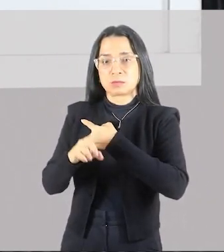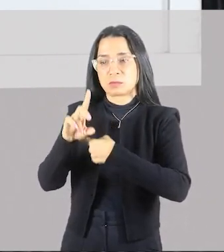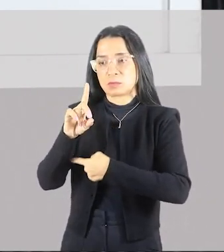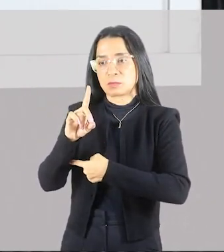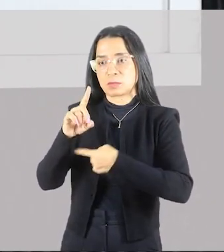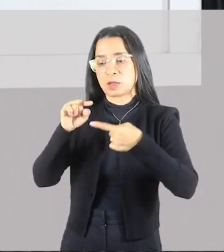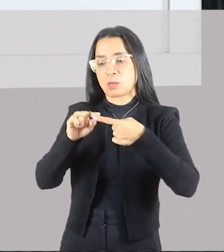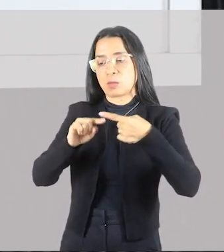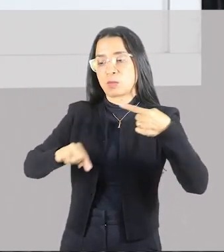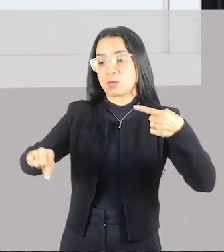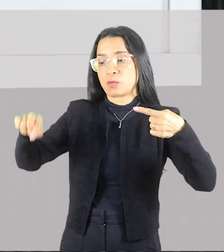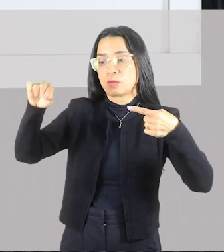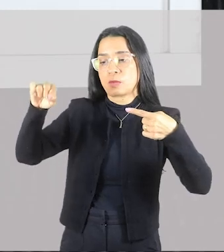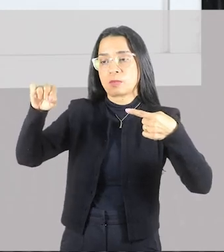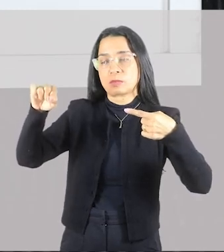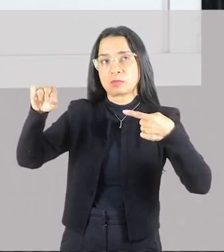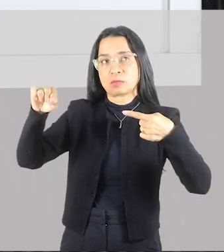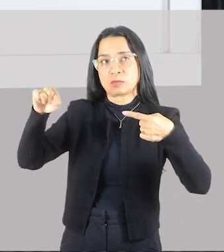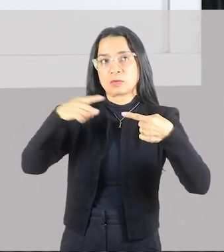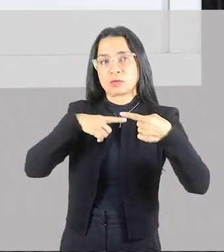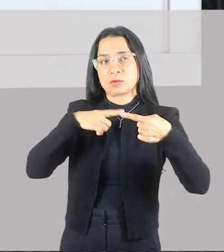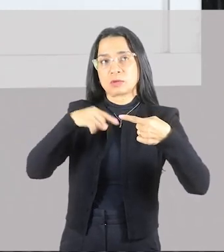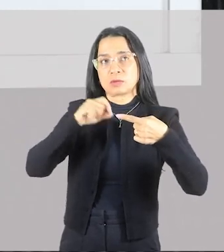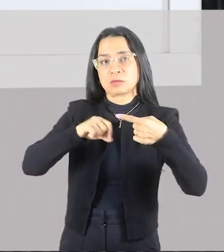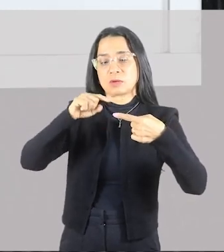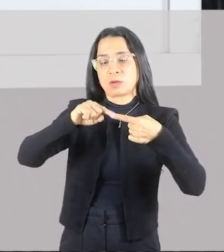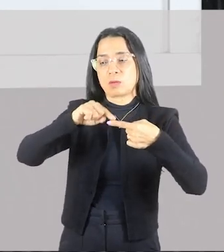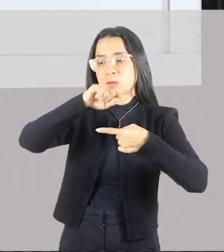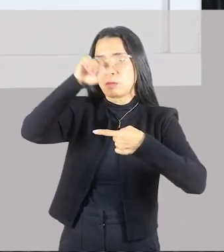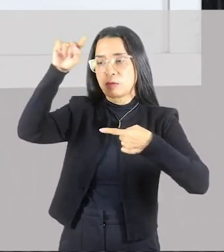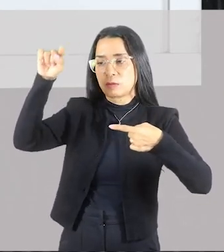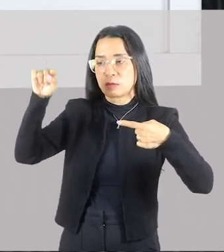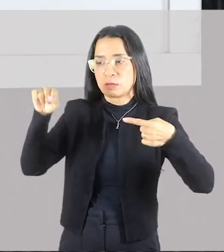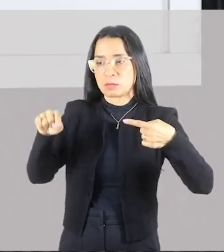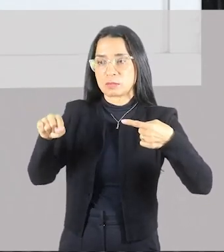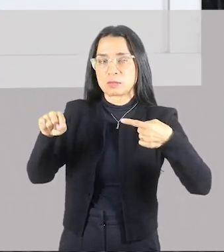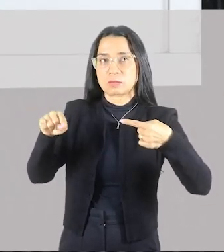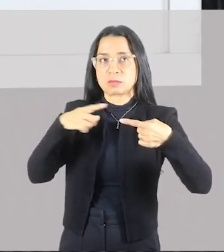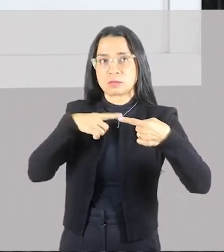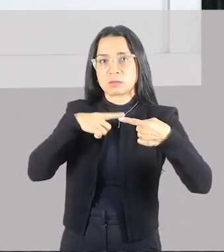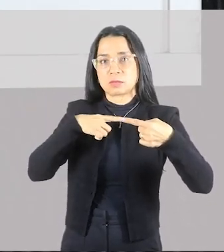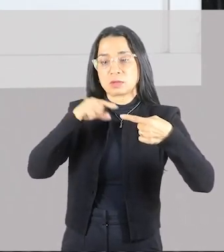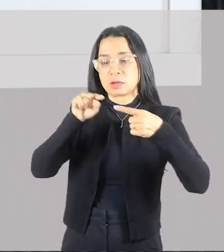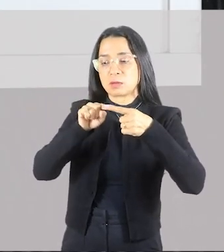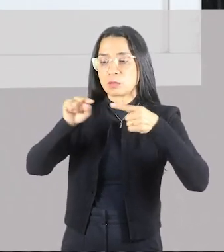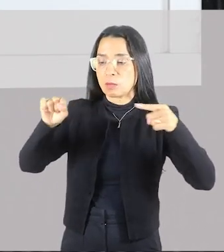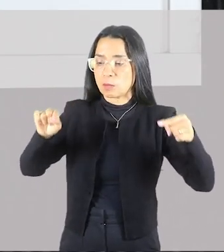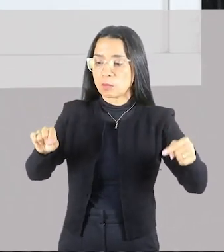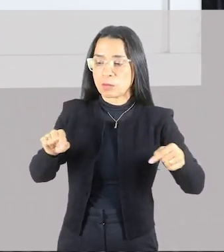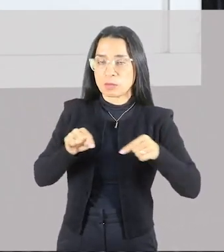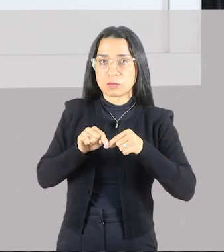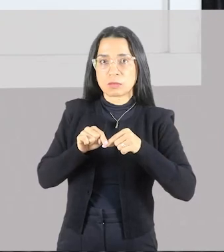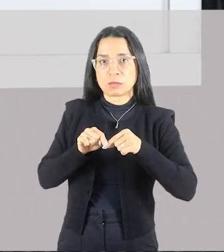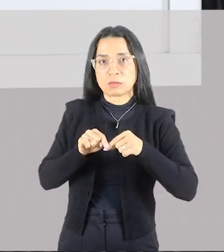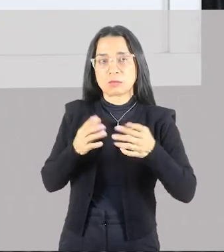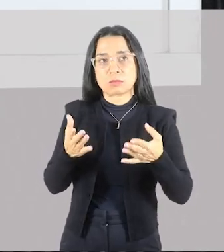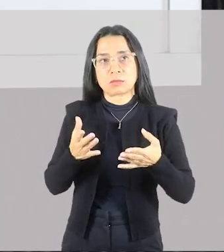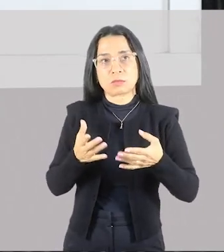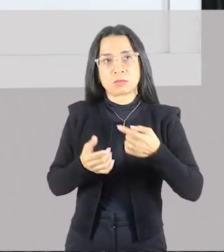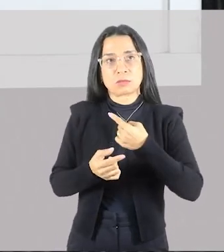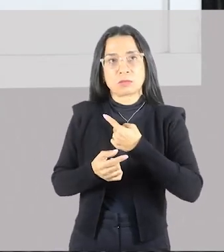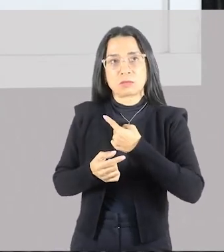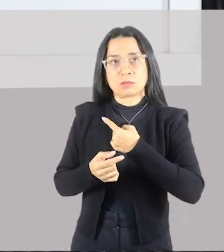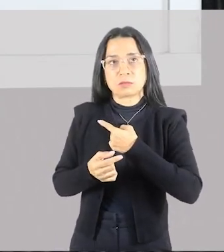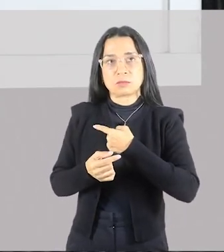circunferência, certo? Então você tem aqui um semicírculo e você tem um quadrado, tá? Que daqui